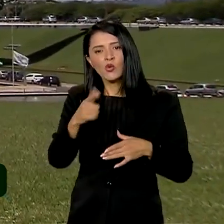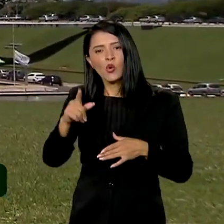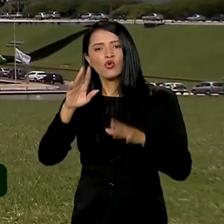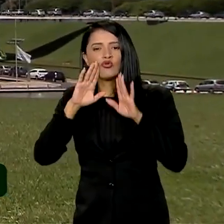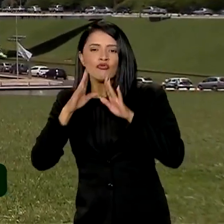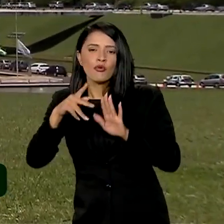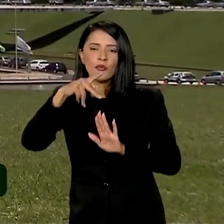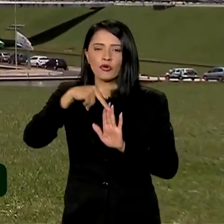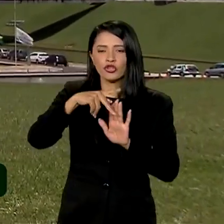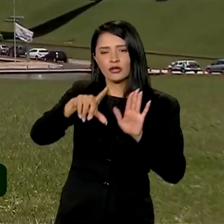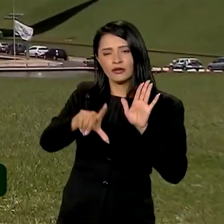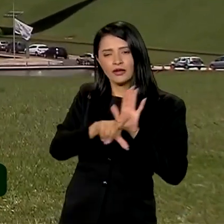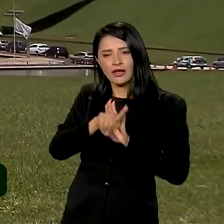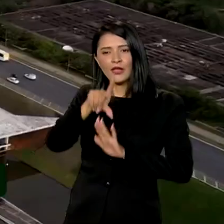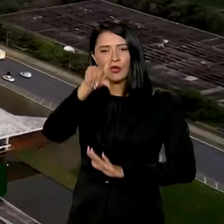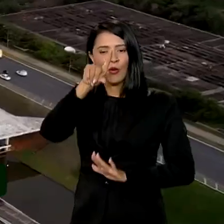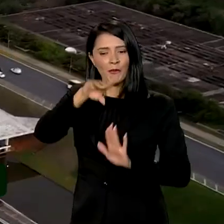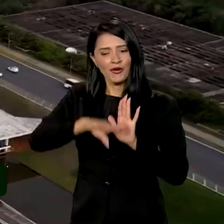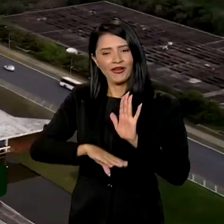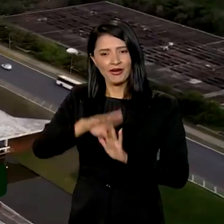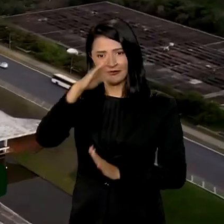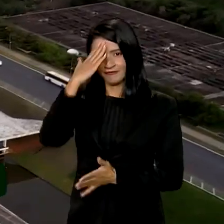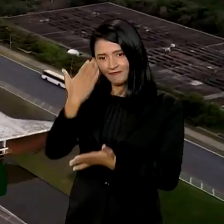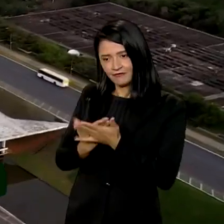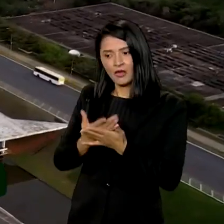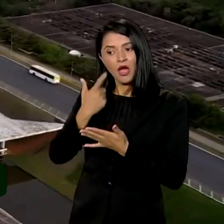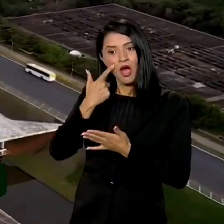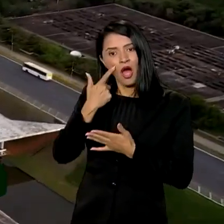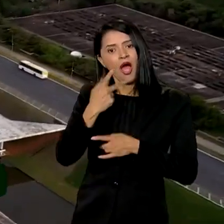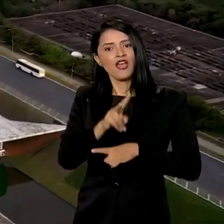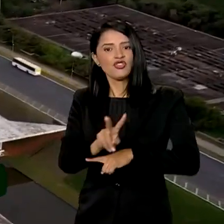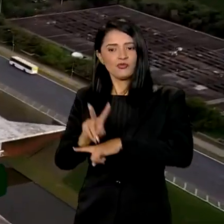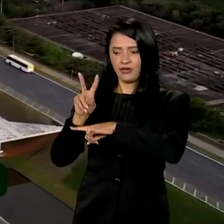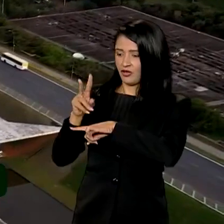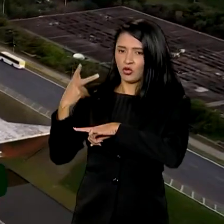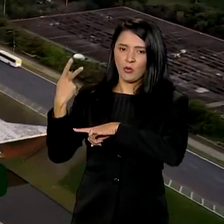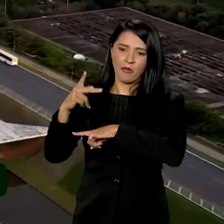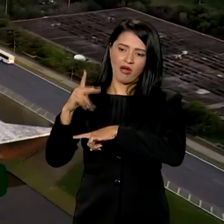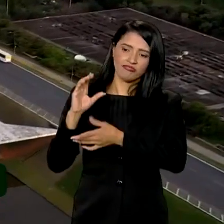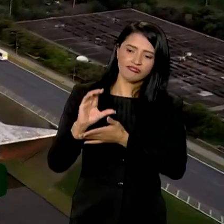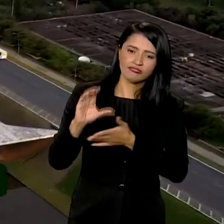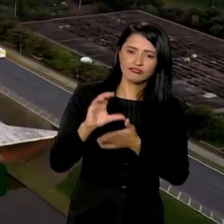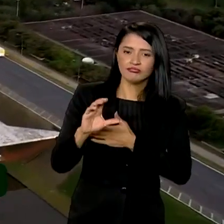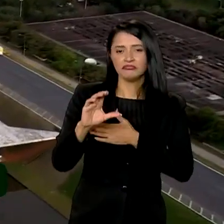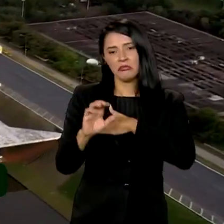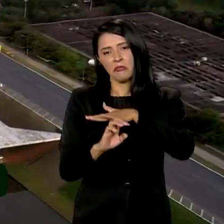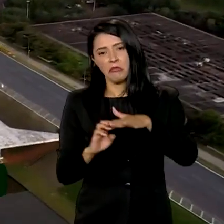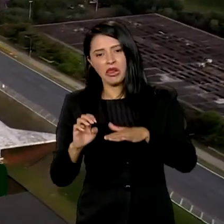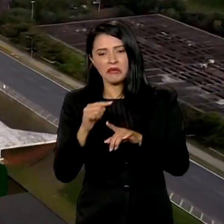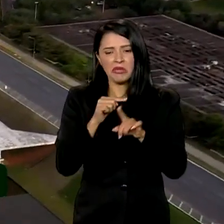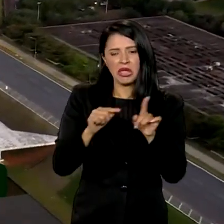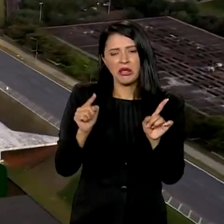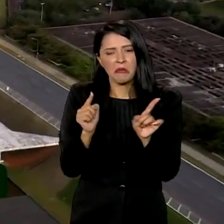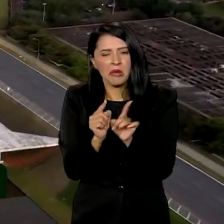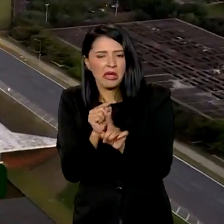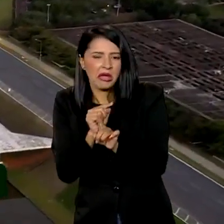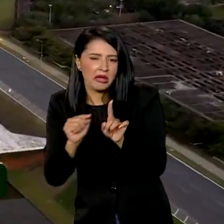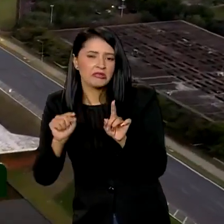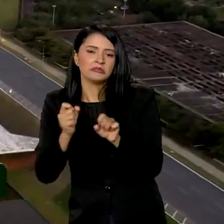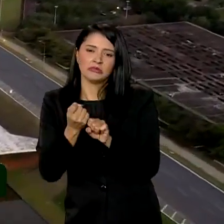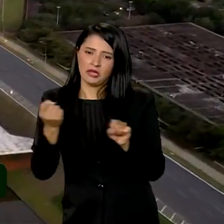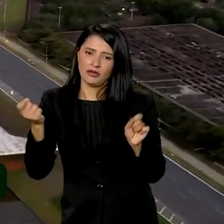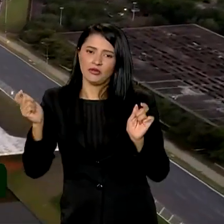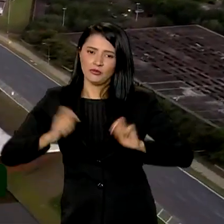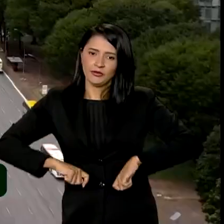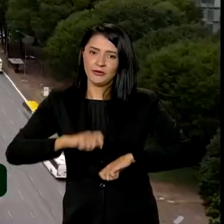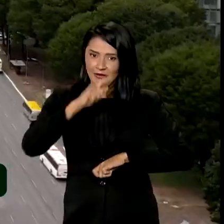lei sobre o programa Acredita, que prevê crédito para financiamento de pequenas, médias, grandes empresas. Esse